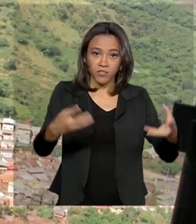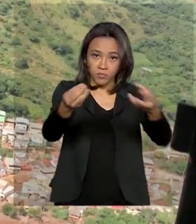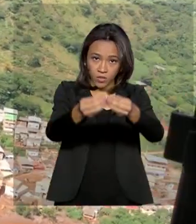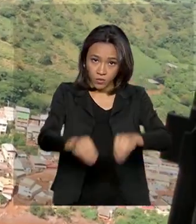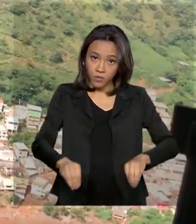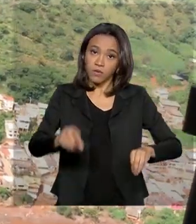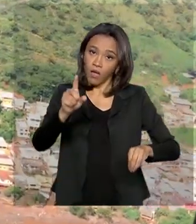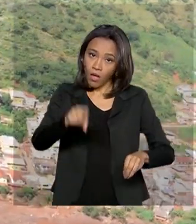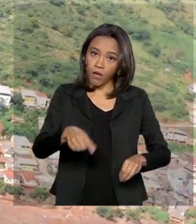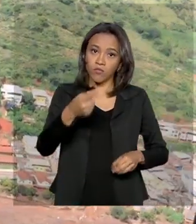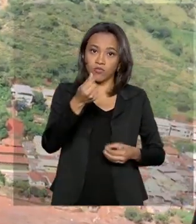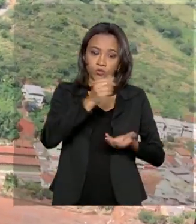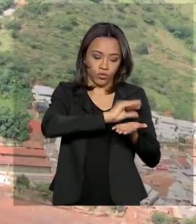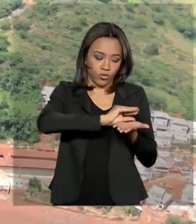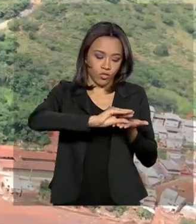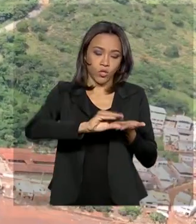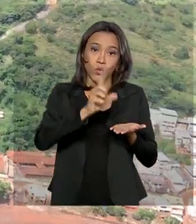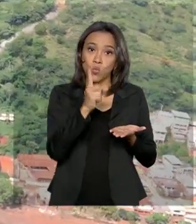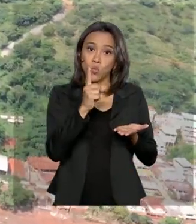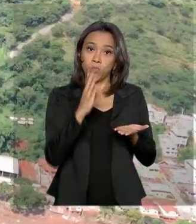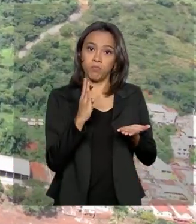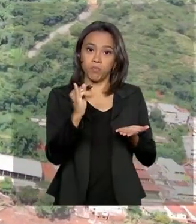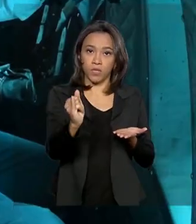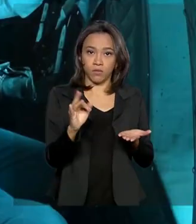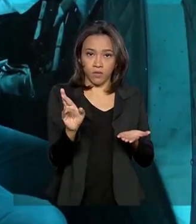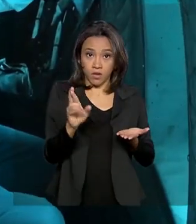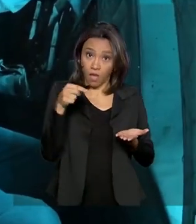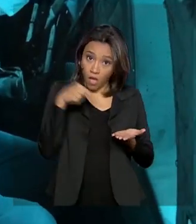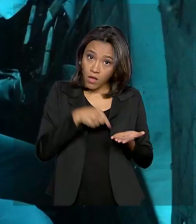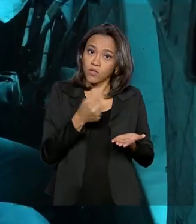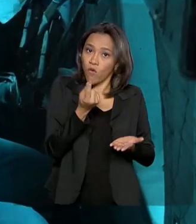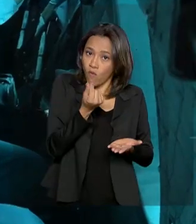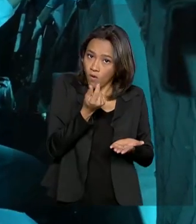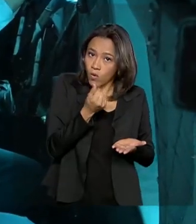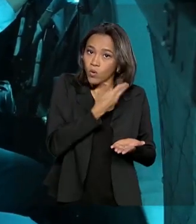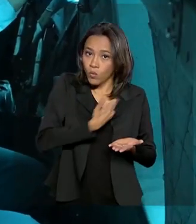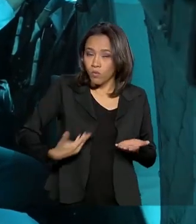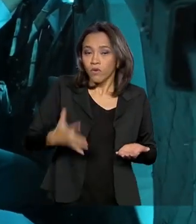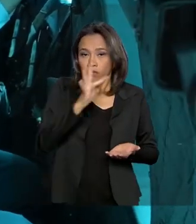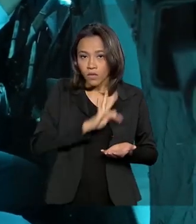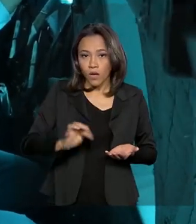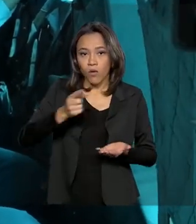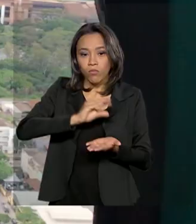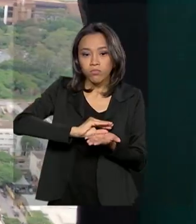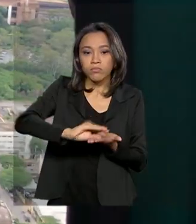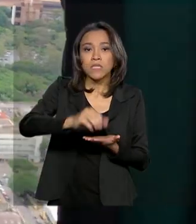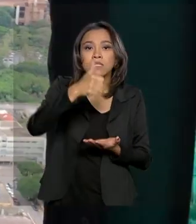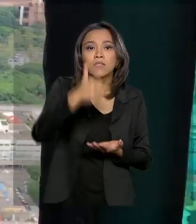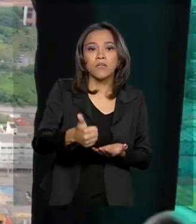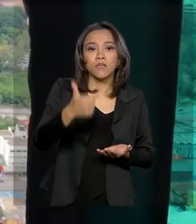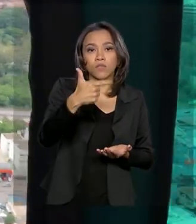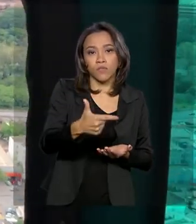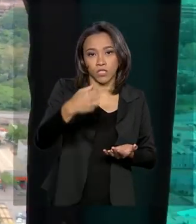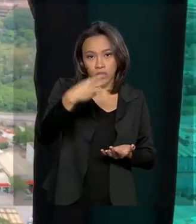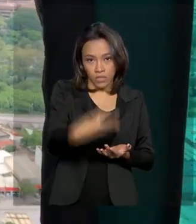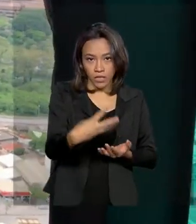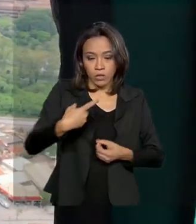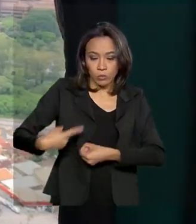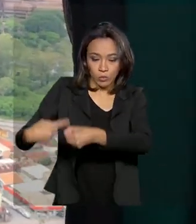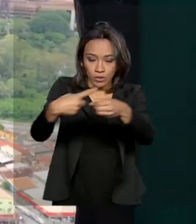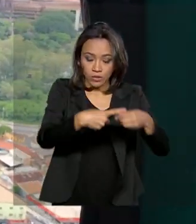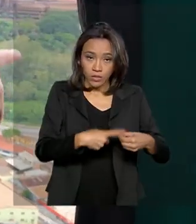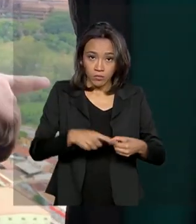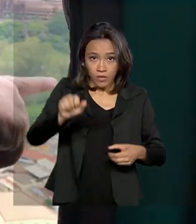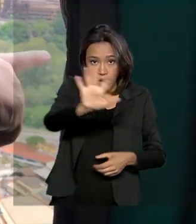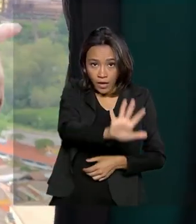forma de dinheiro, um bilhão de reais. Esse é o valor que o governo federal liberou para os 123 municípios da região sudeste